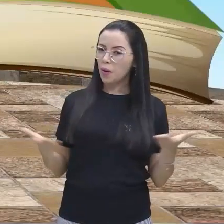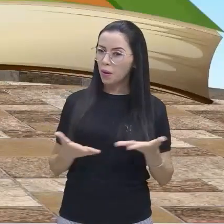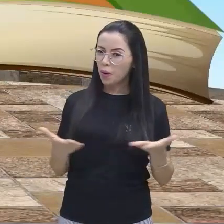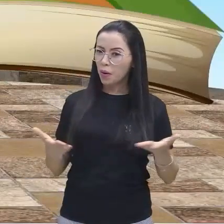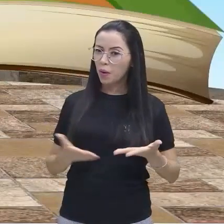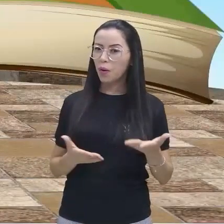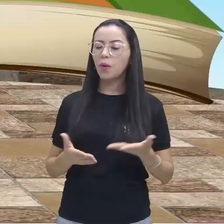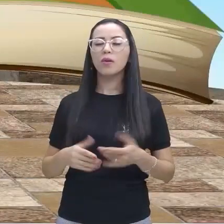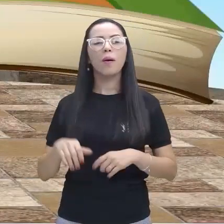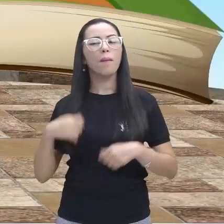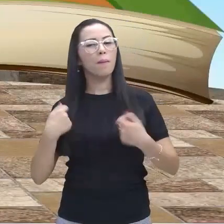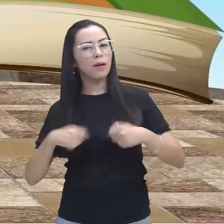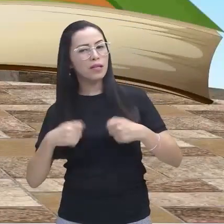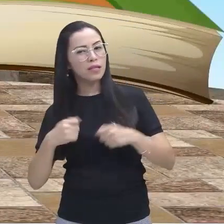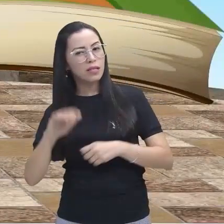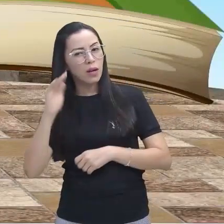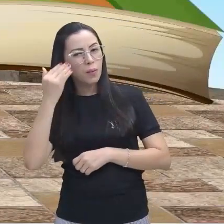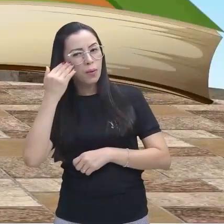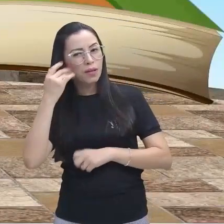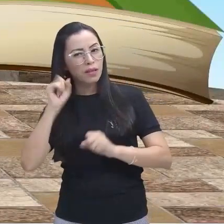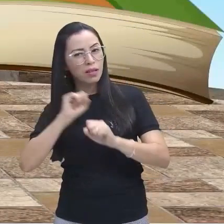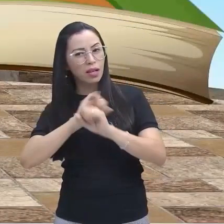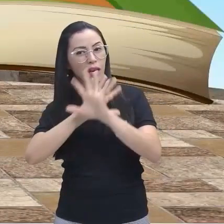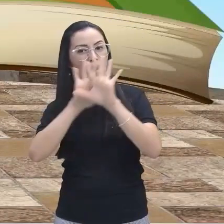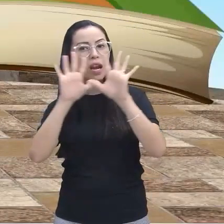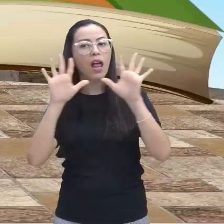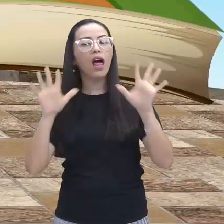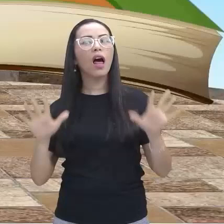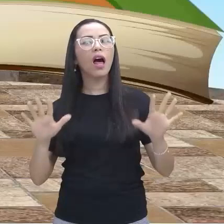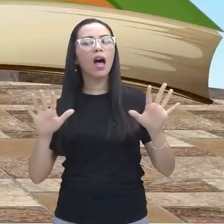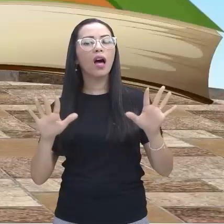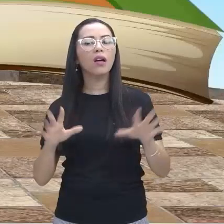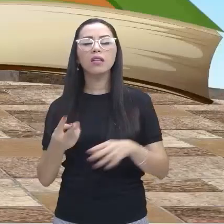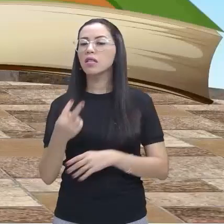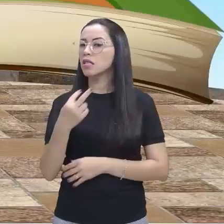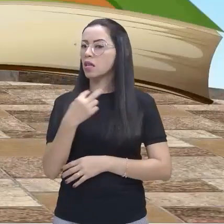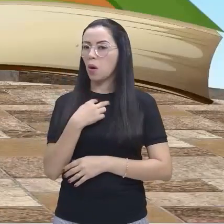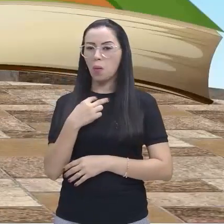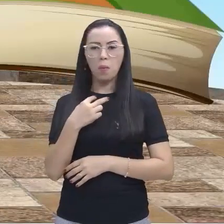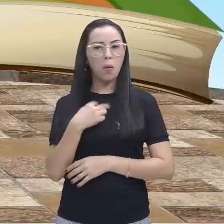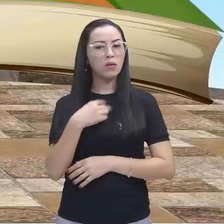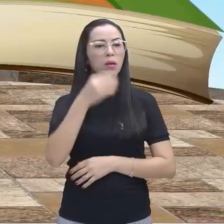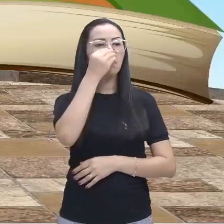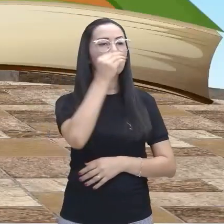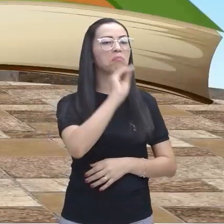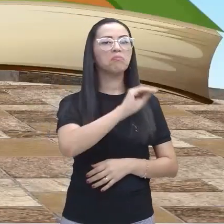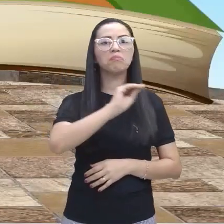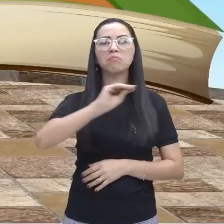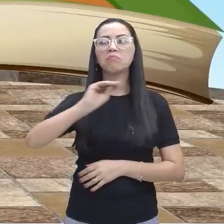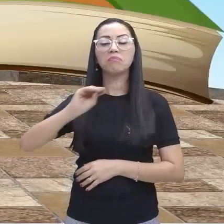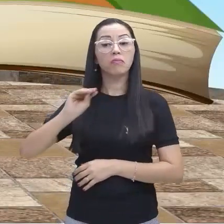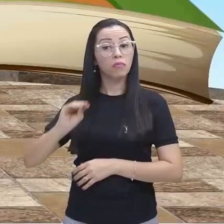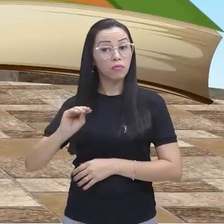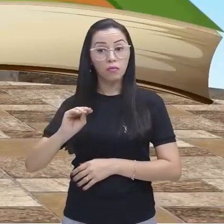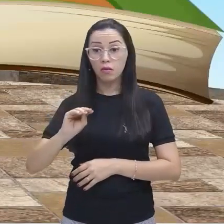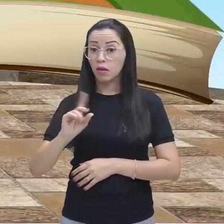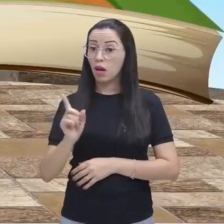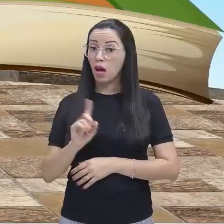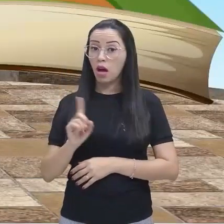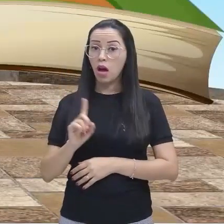dessa história? Que nunca nós devemos subestimar. Professora, o que é